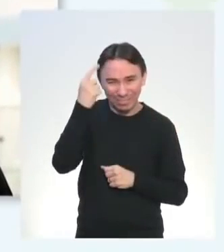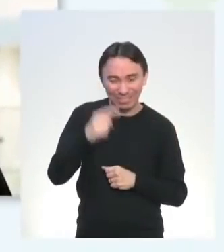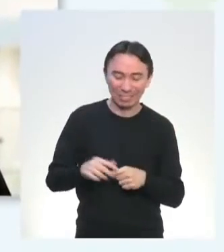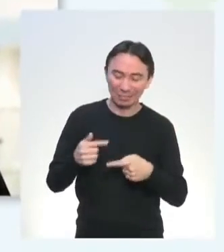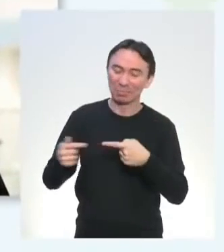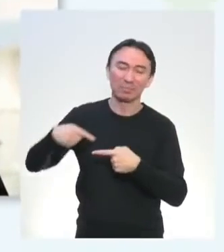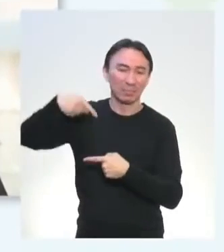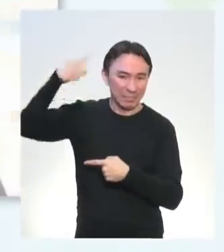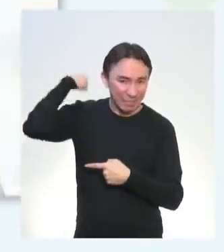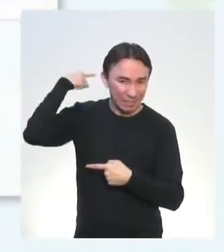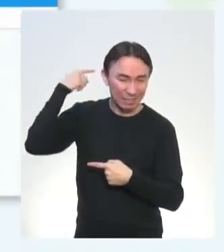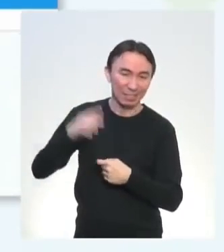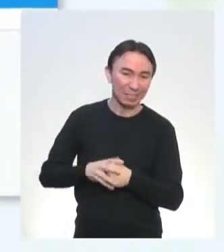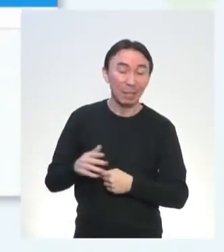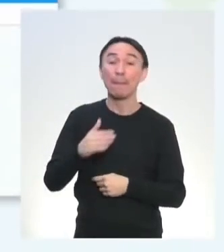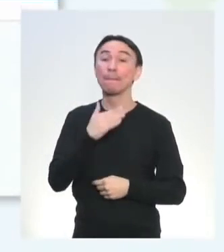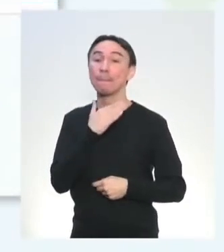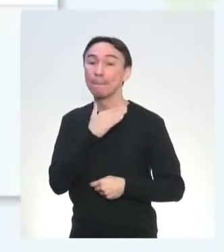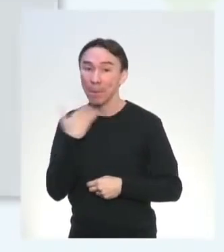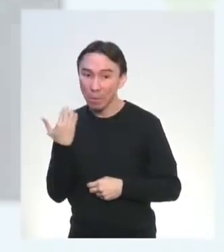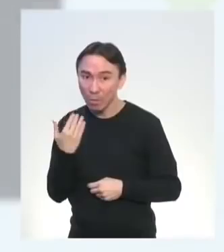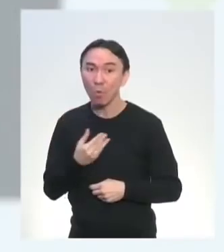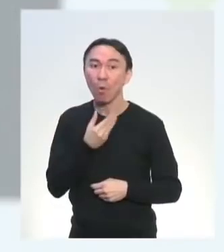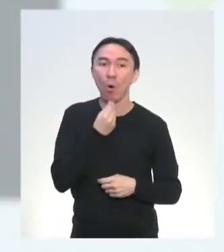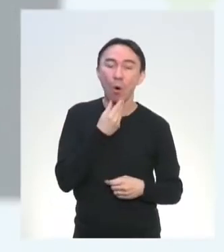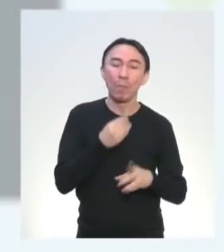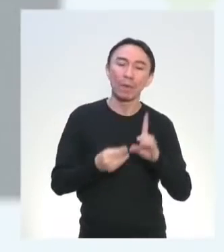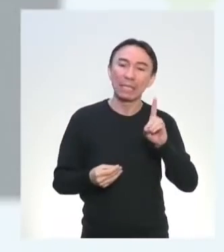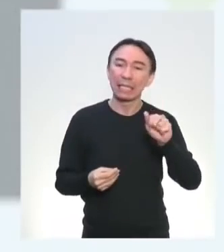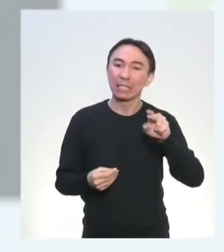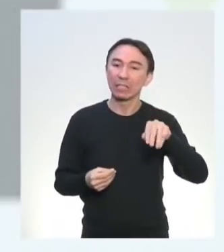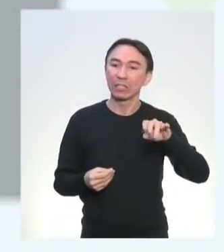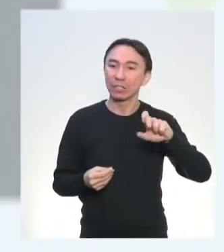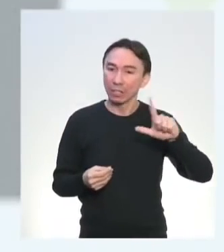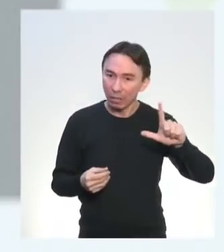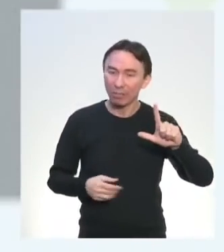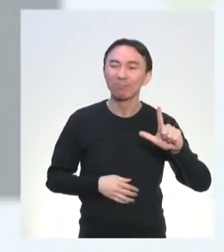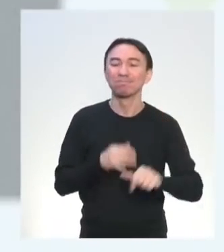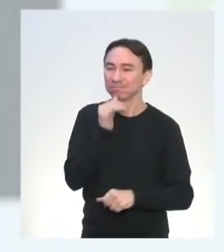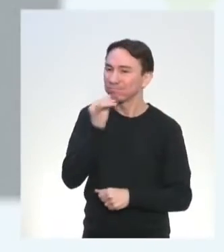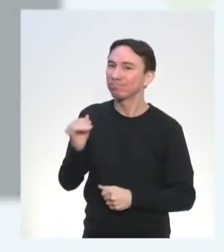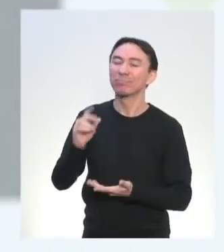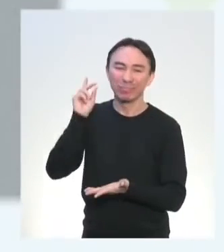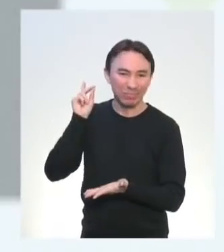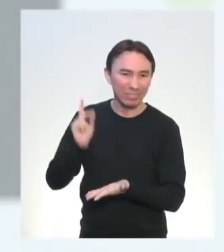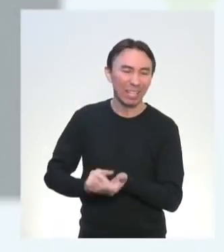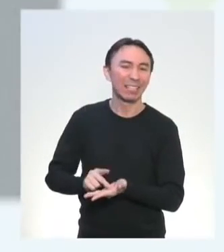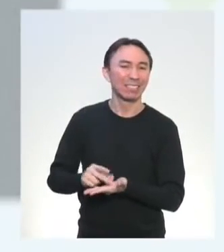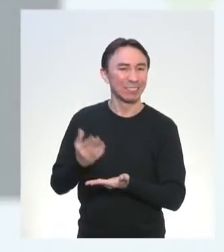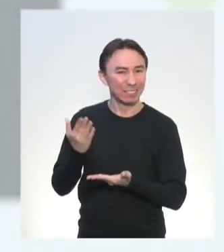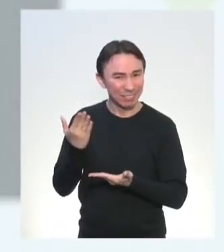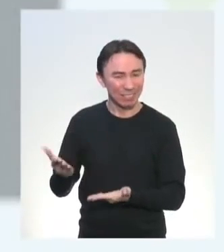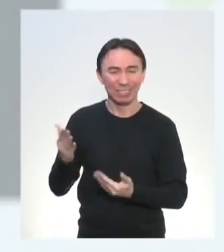foi confirmada pelo editor Daniel Divinsky no Twitter, que disse: Quino morreu.